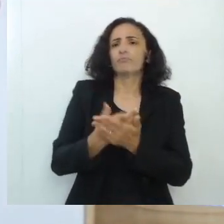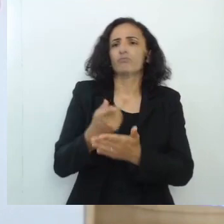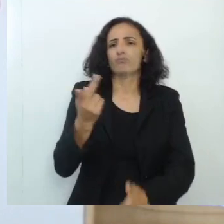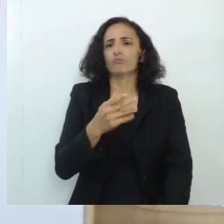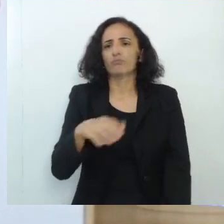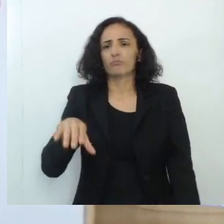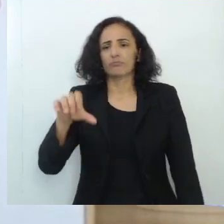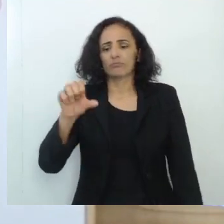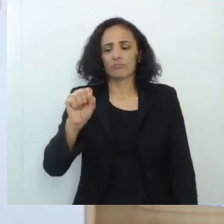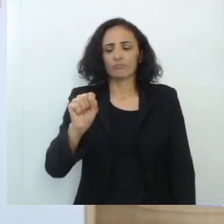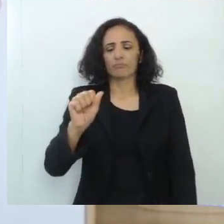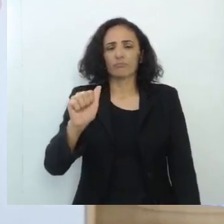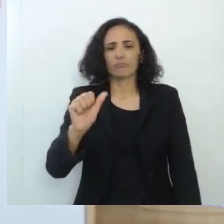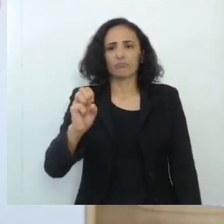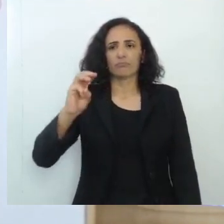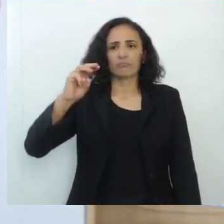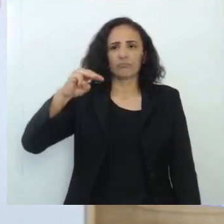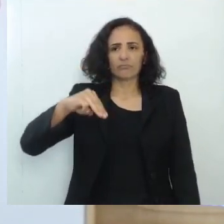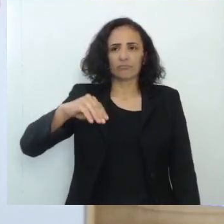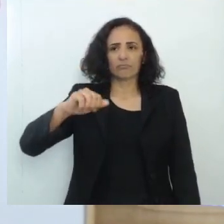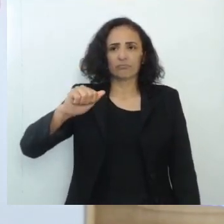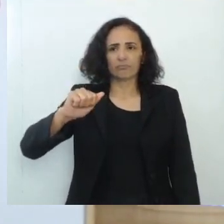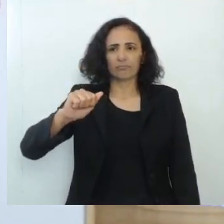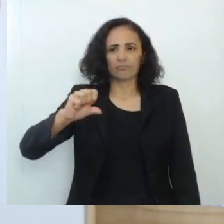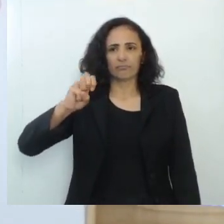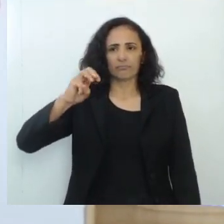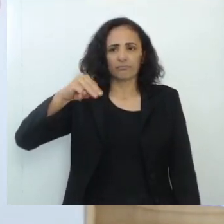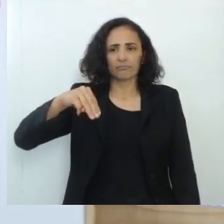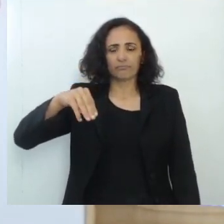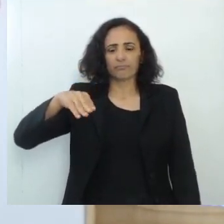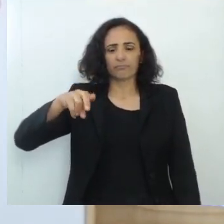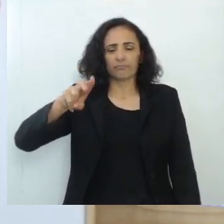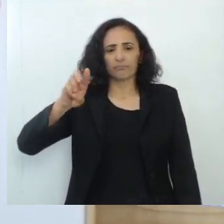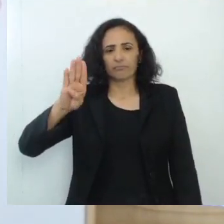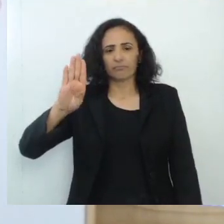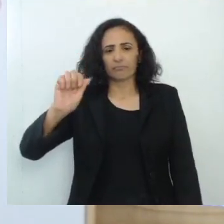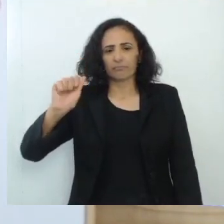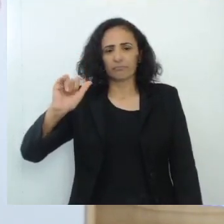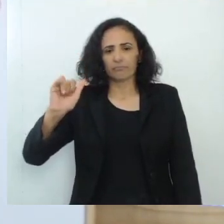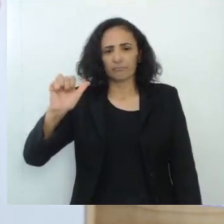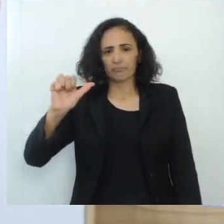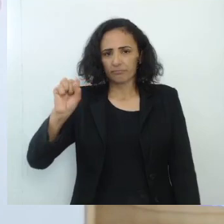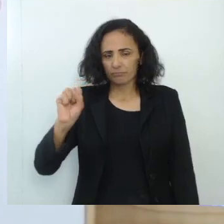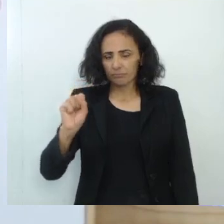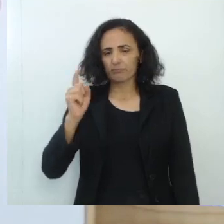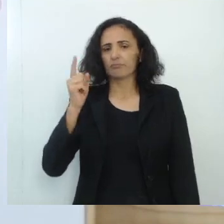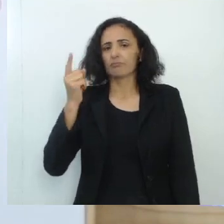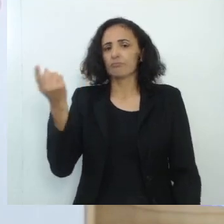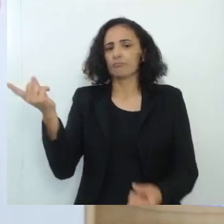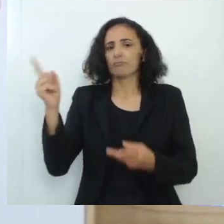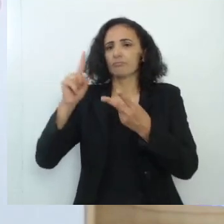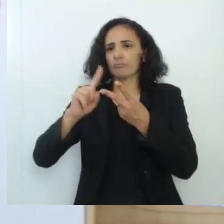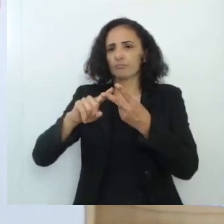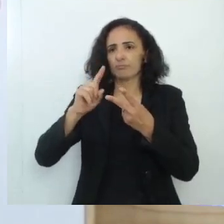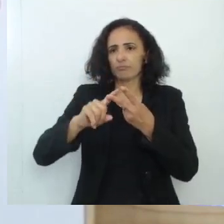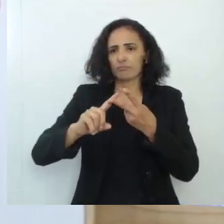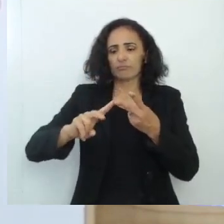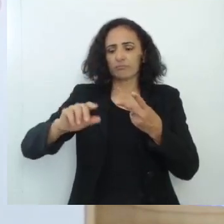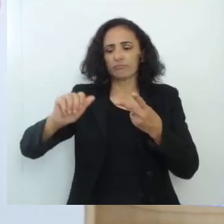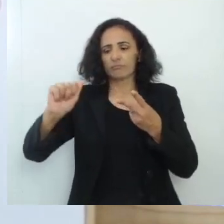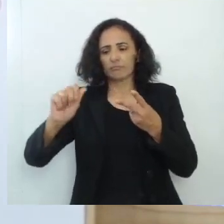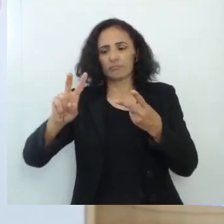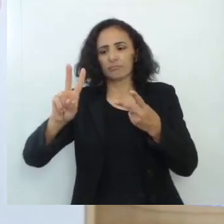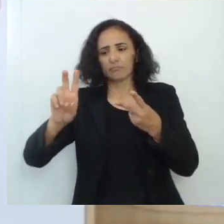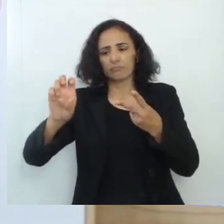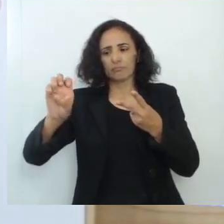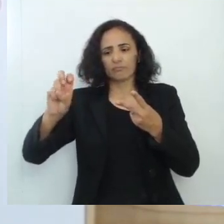pteridófitas para mostrar as características gerais, lembra, tá? As características gerais são essas aqui,